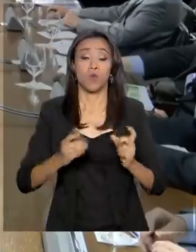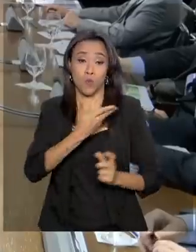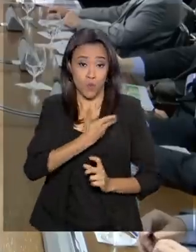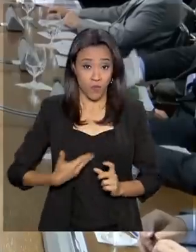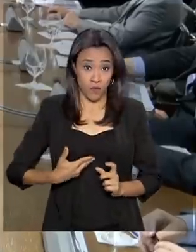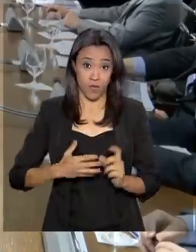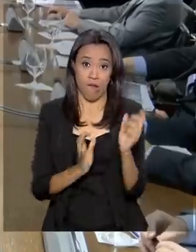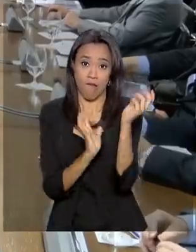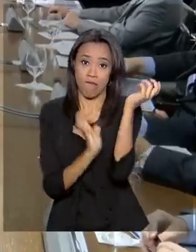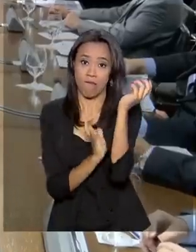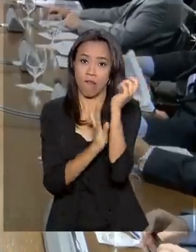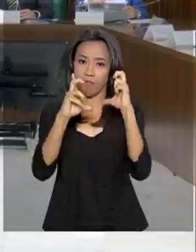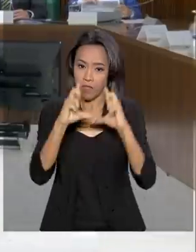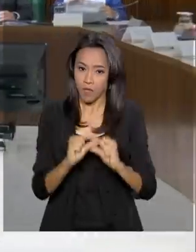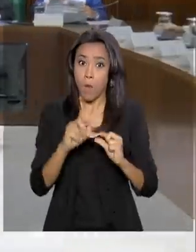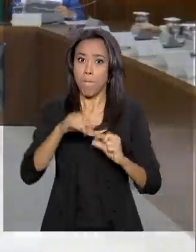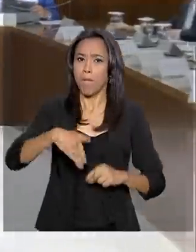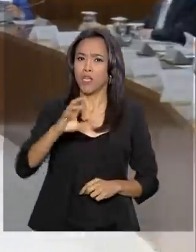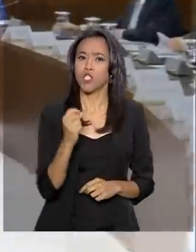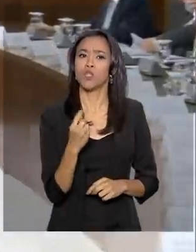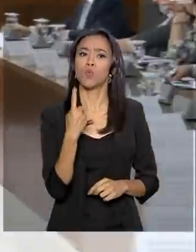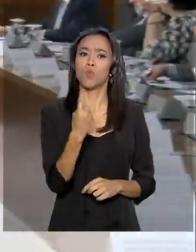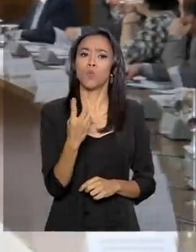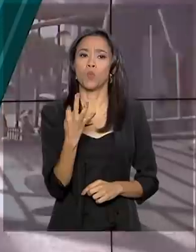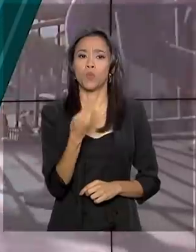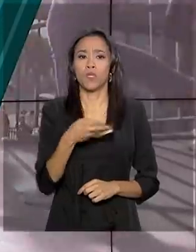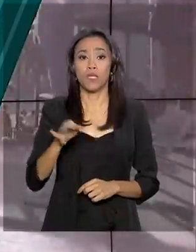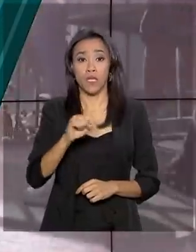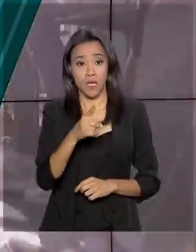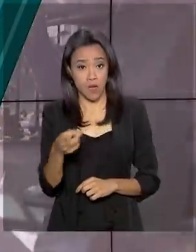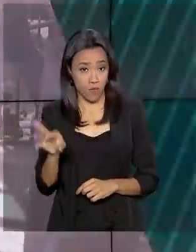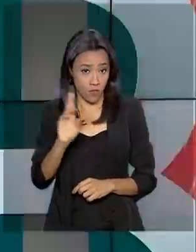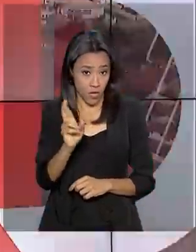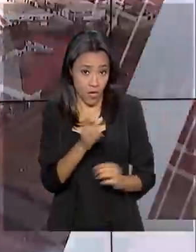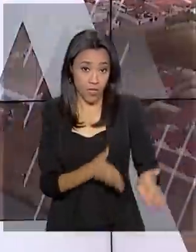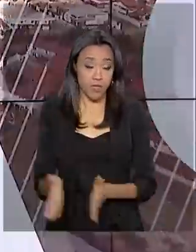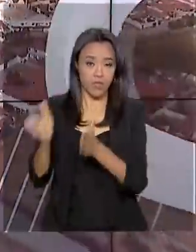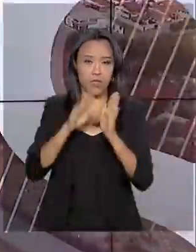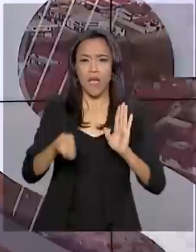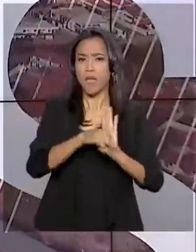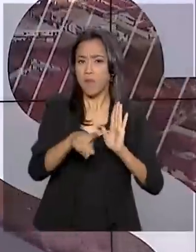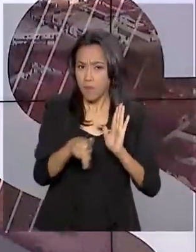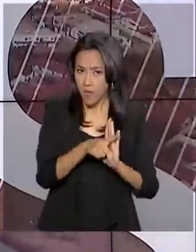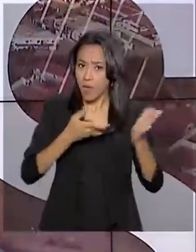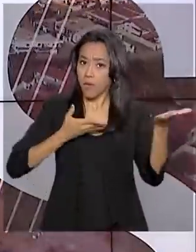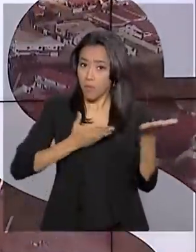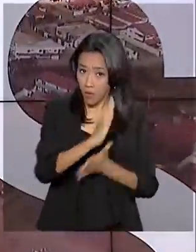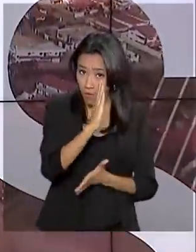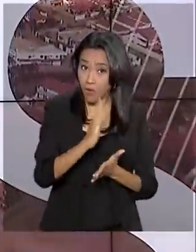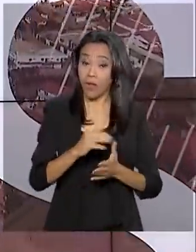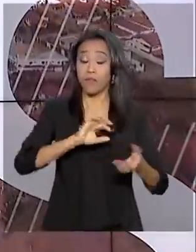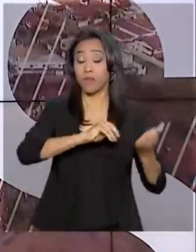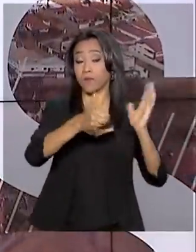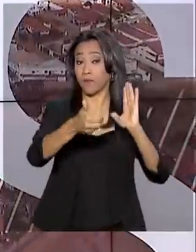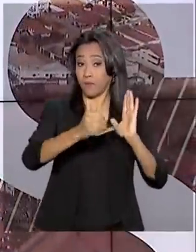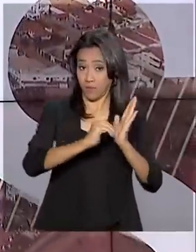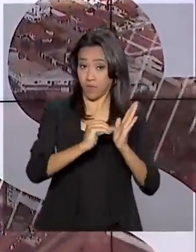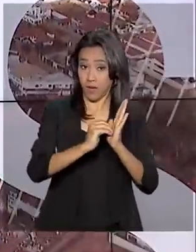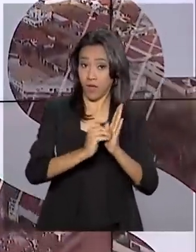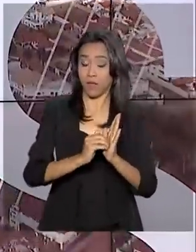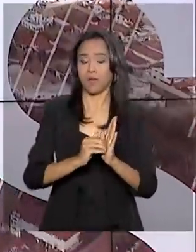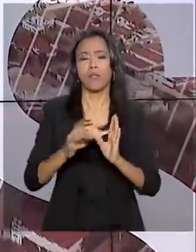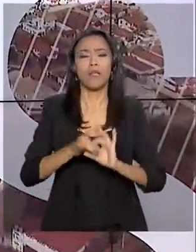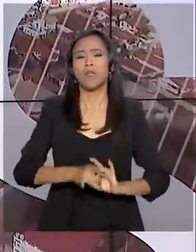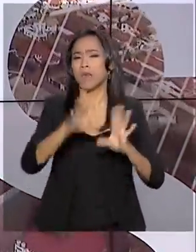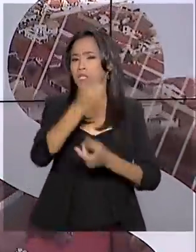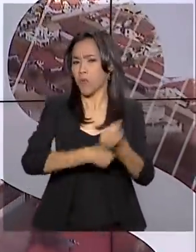mais de R$1 trilhão em investimentos. MP da Liberdade Econômica é aprovada no Senado. Agora, o texto que prevê melhorar